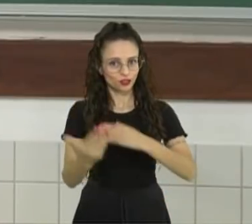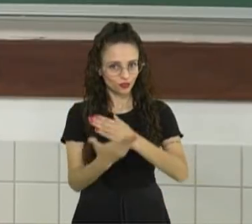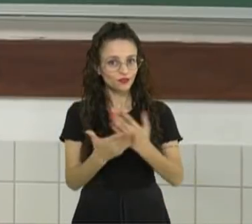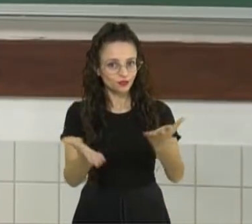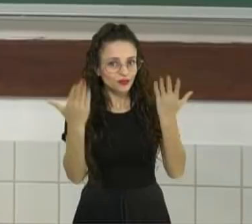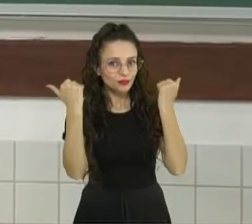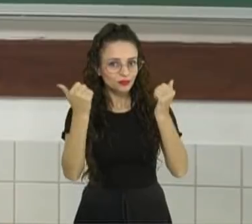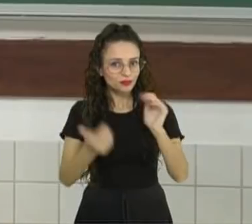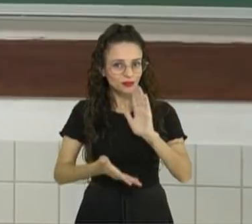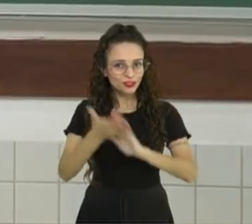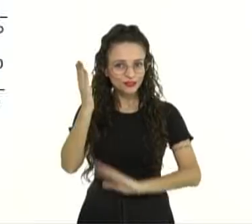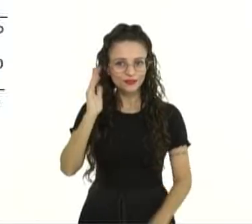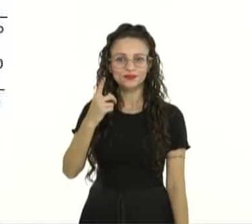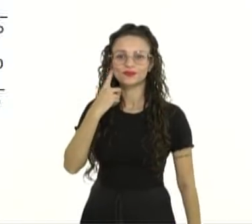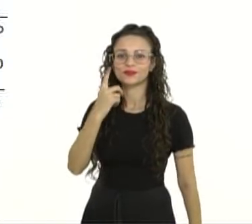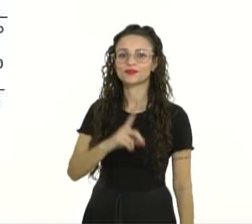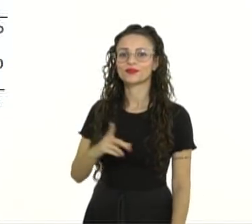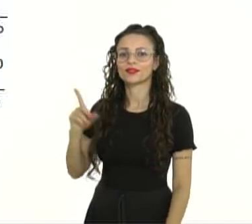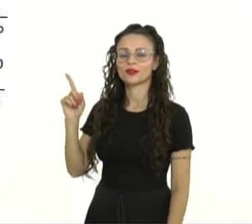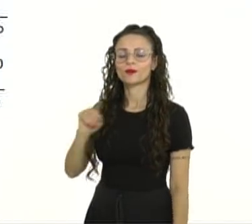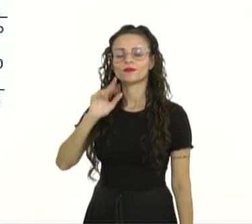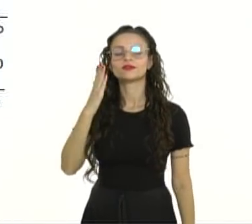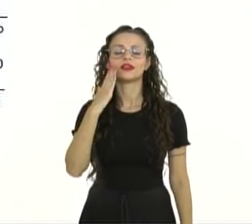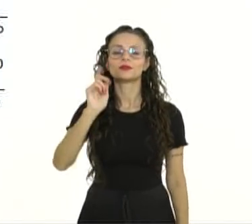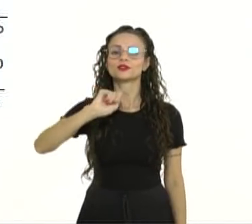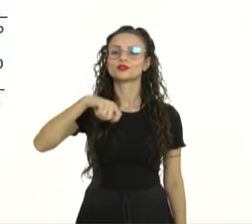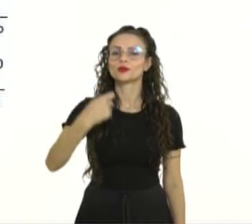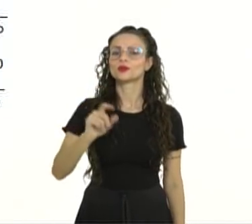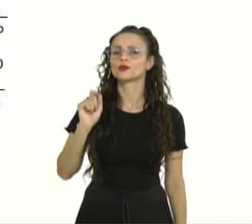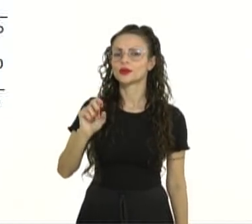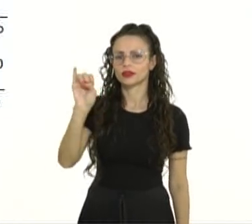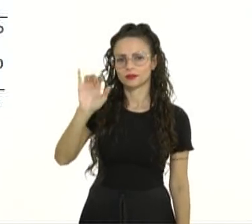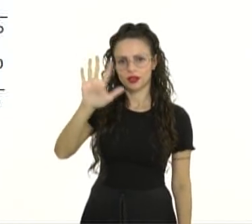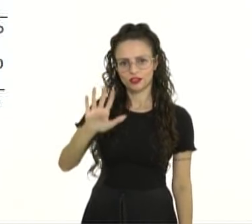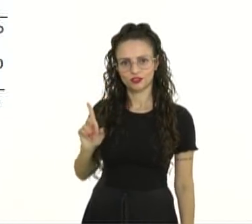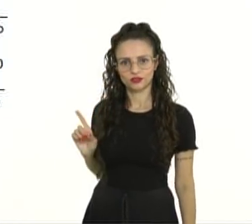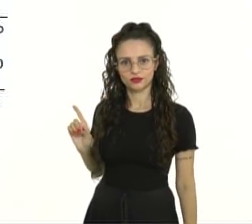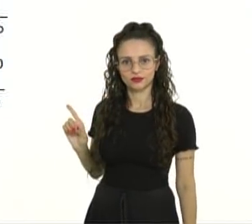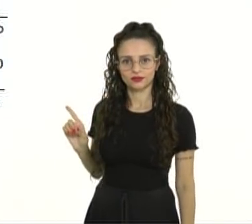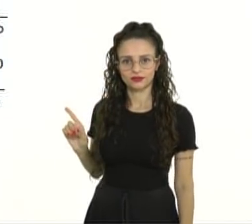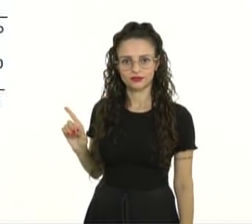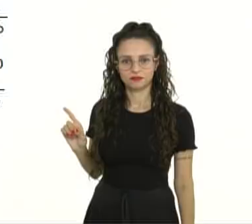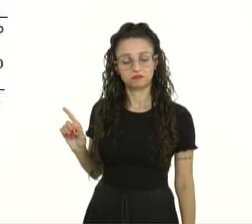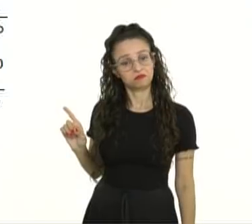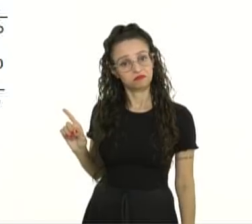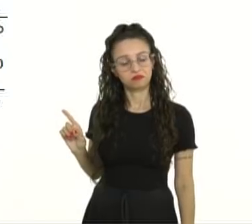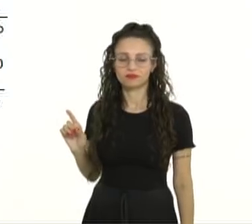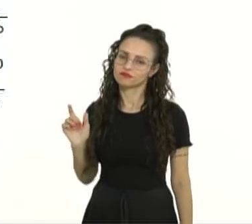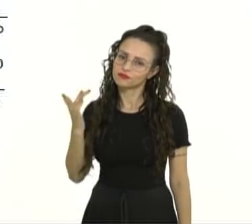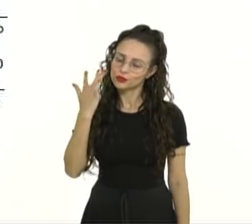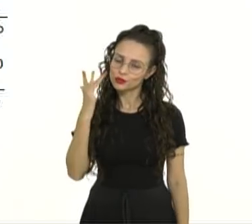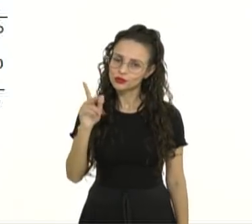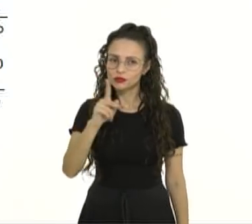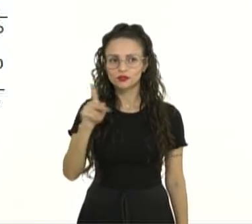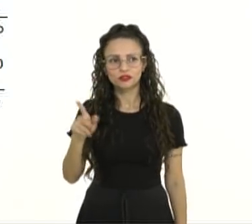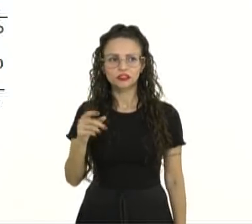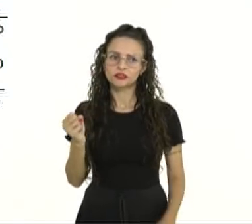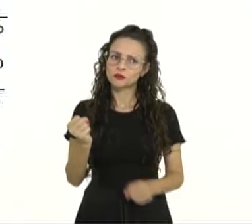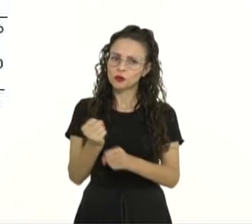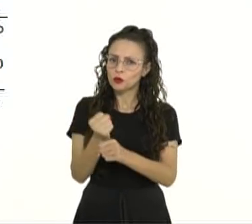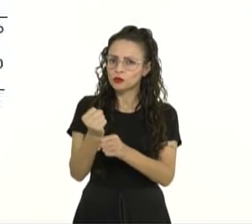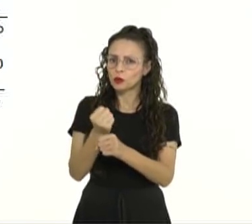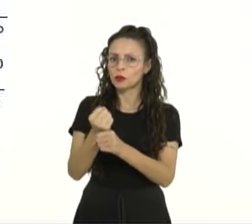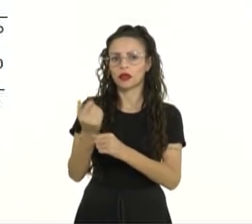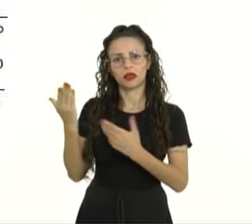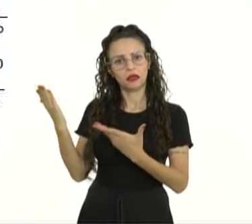Partiu? Você saberia dizer a que se refere essa imagem? Não sei, professor, mas estão construindo, né?